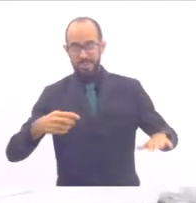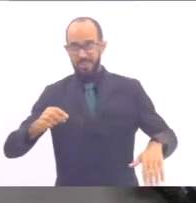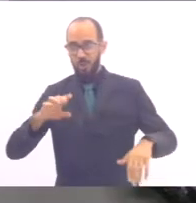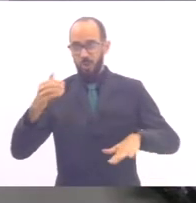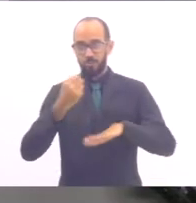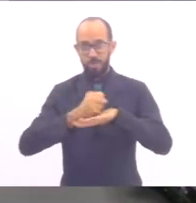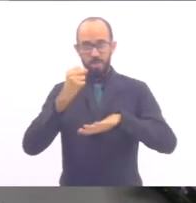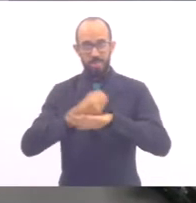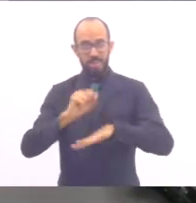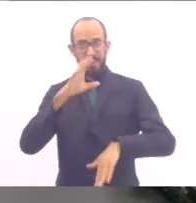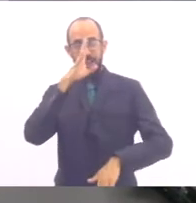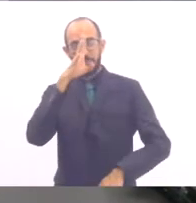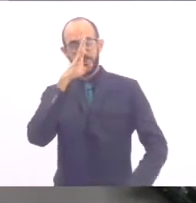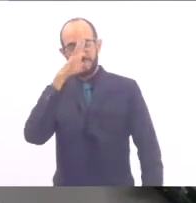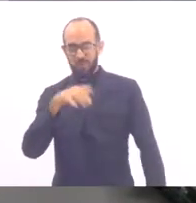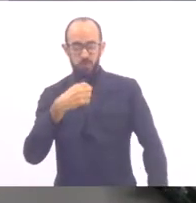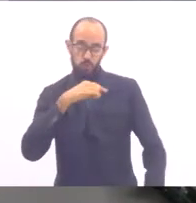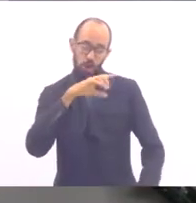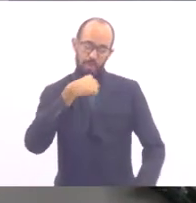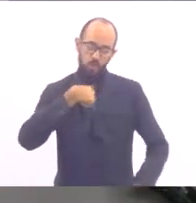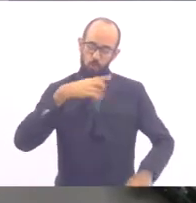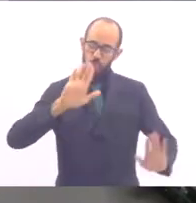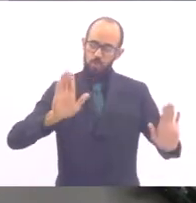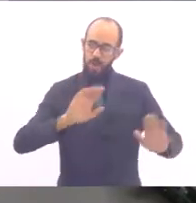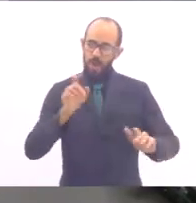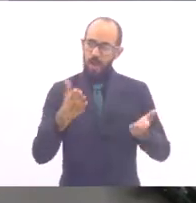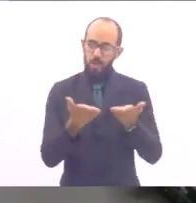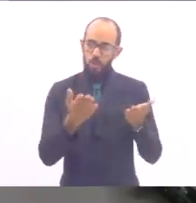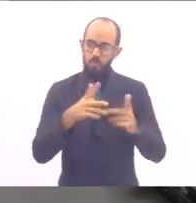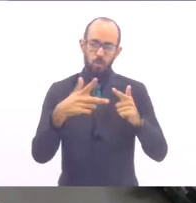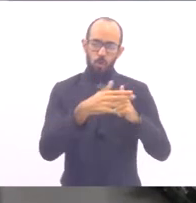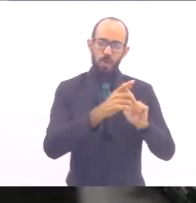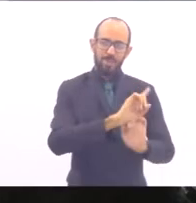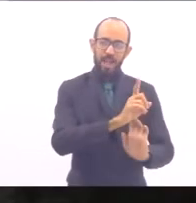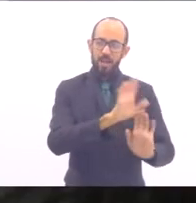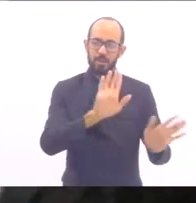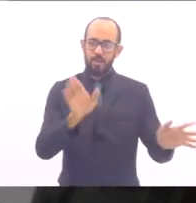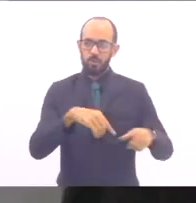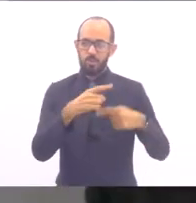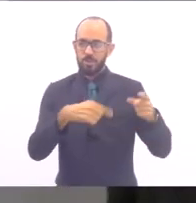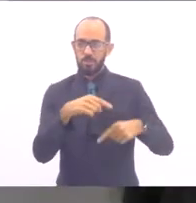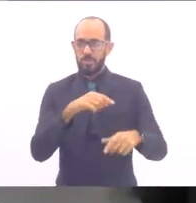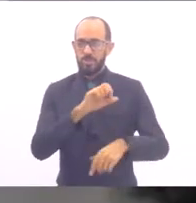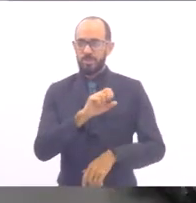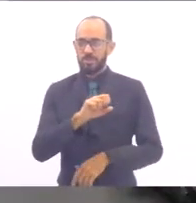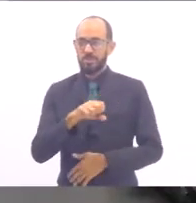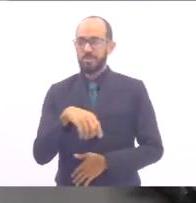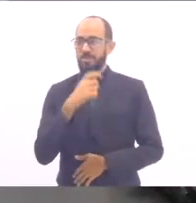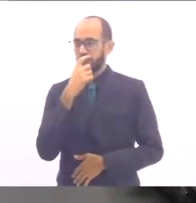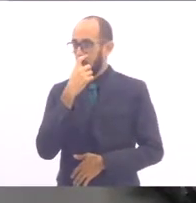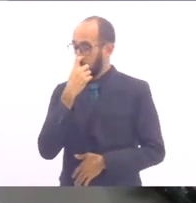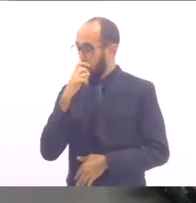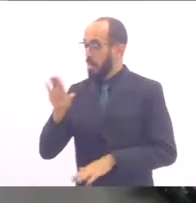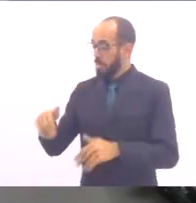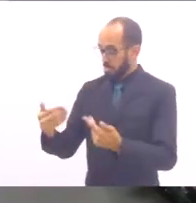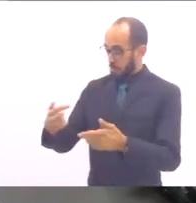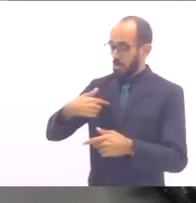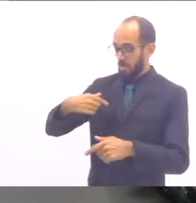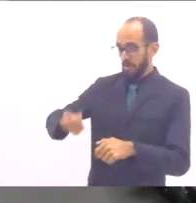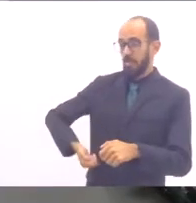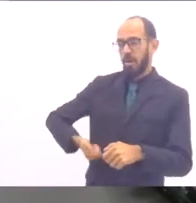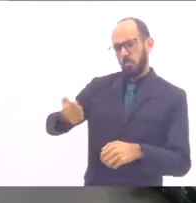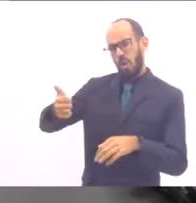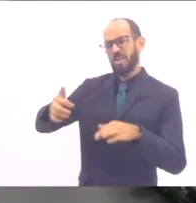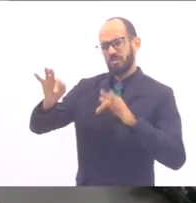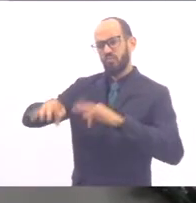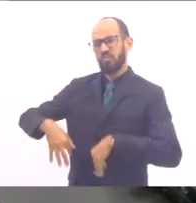improváveis e descabidas. Vamos lá, Mantovani. Agora não vou mais interromper. Não, não tem problema. E depois vamos ouvir a Ceia. Em tese, eu já havia concluído, porque o